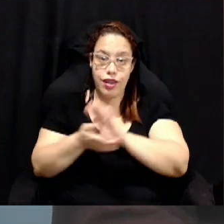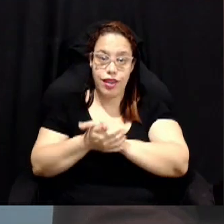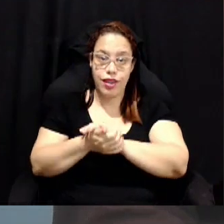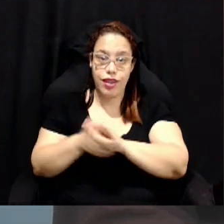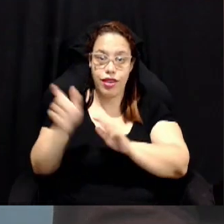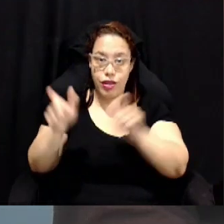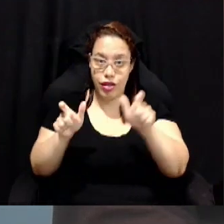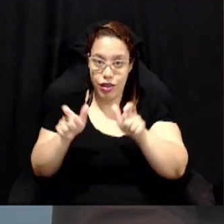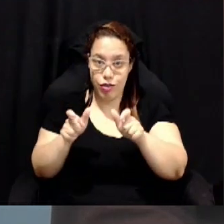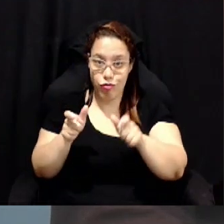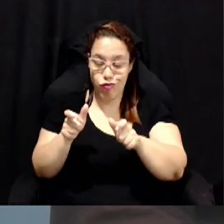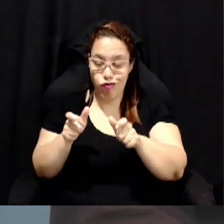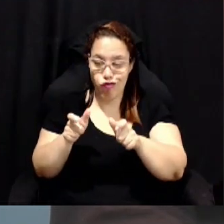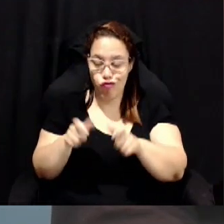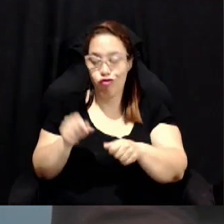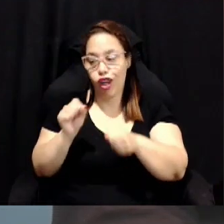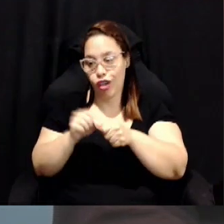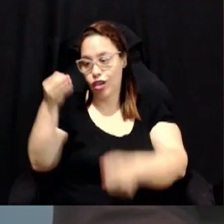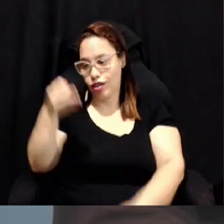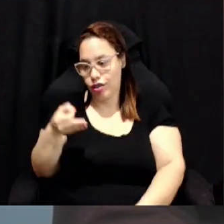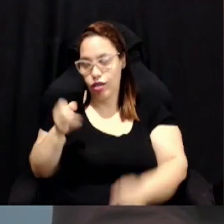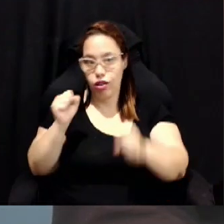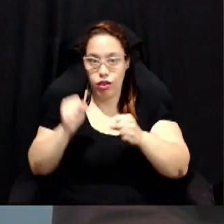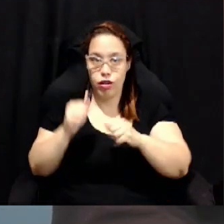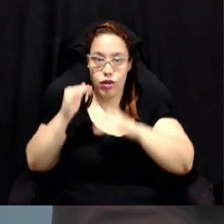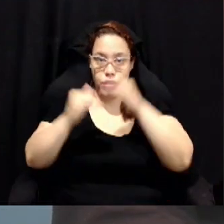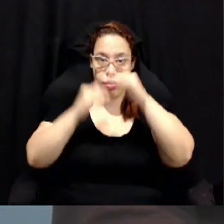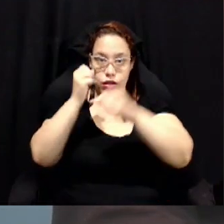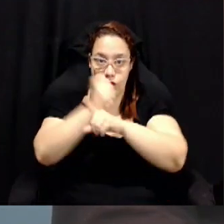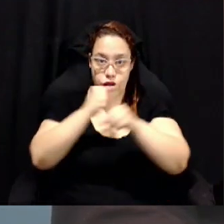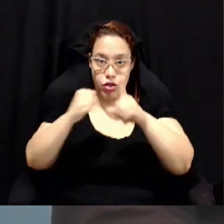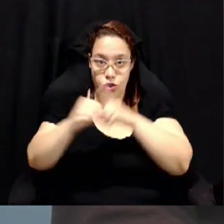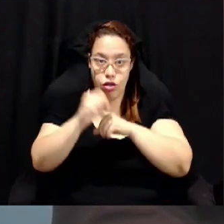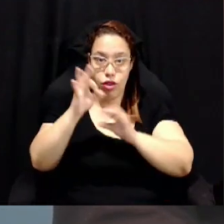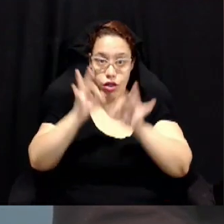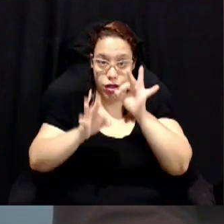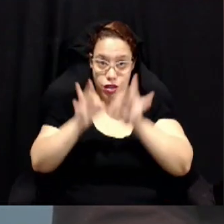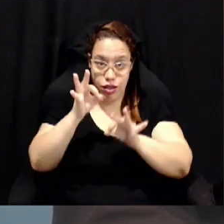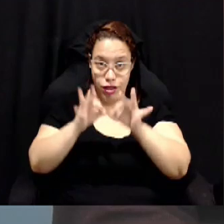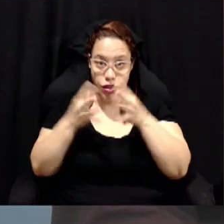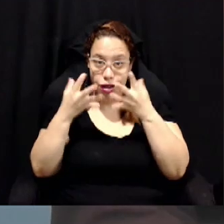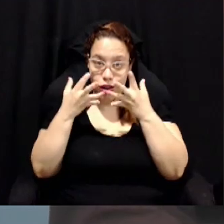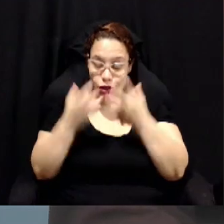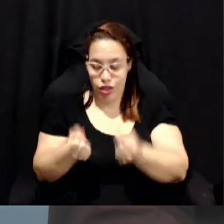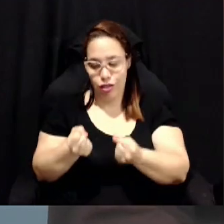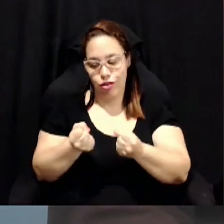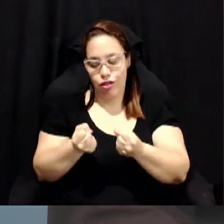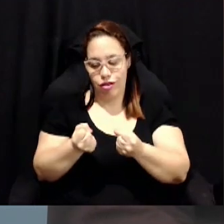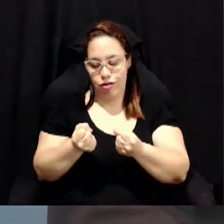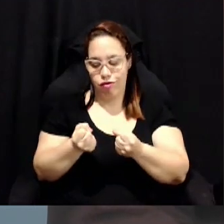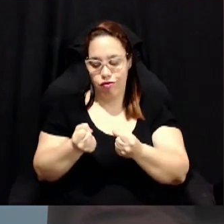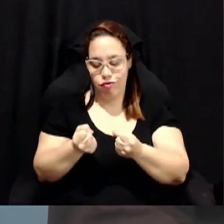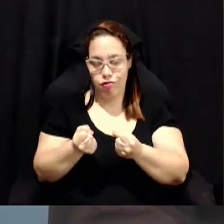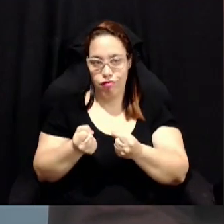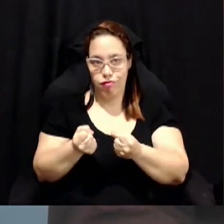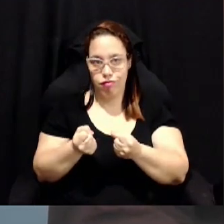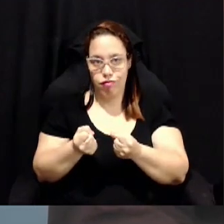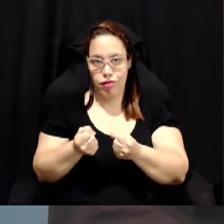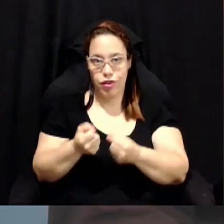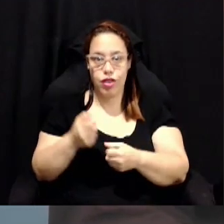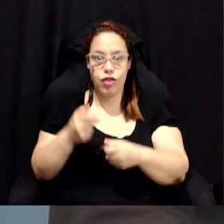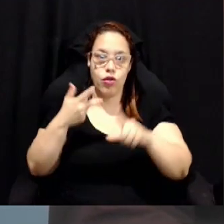parte, nós podemos construir uma sociedade mais justa e acolhedora. e que, depender do legislativo